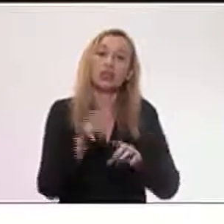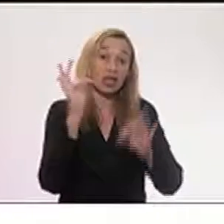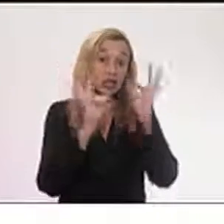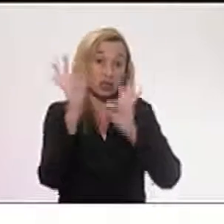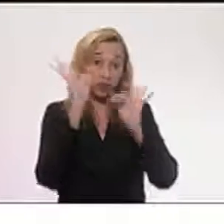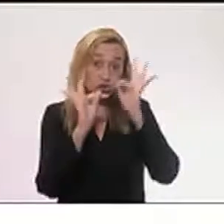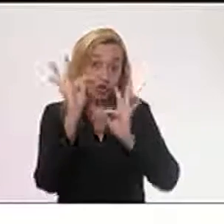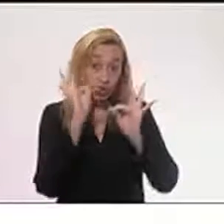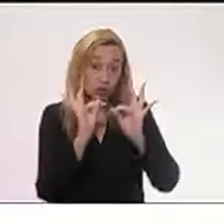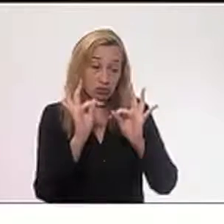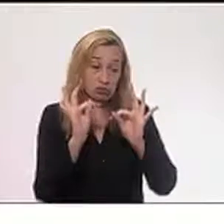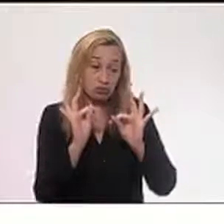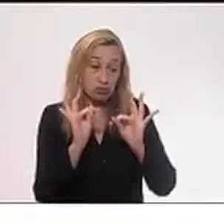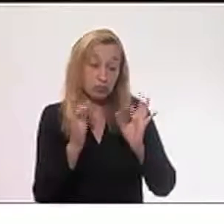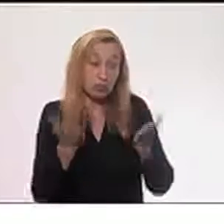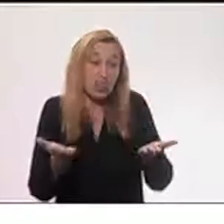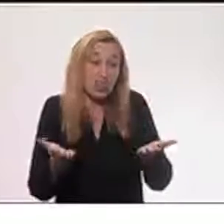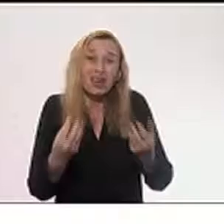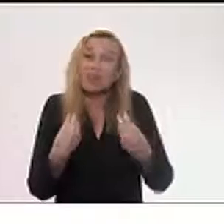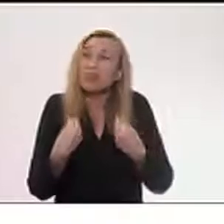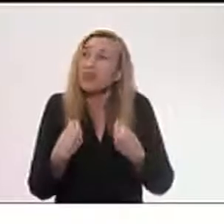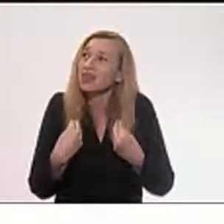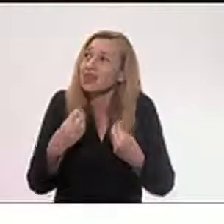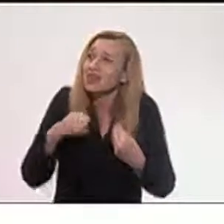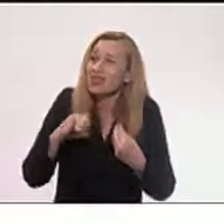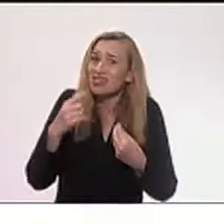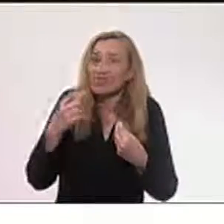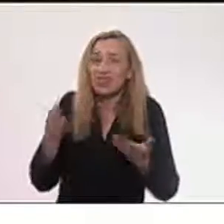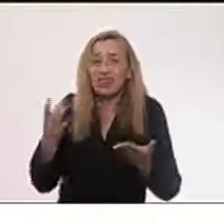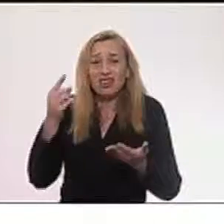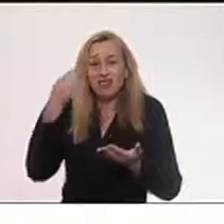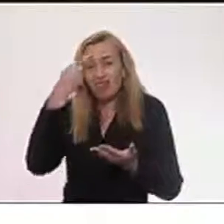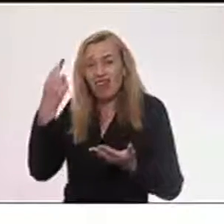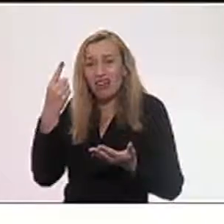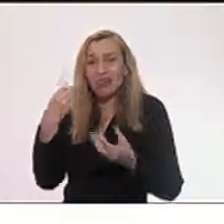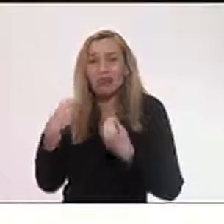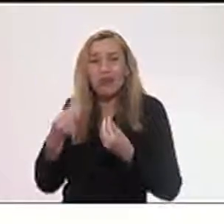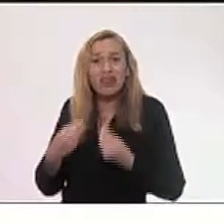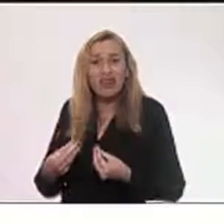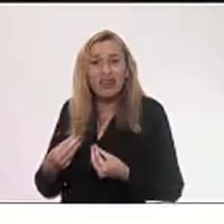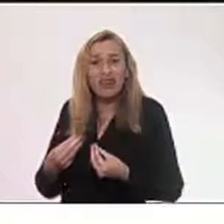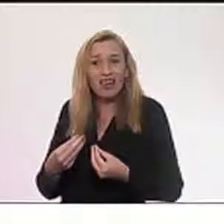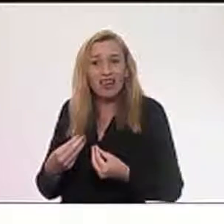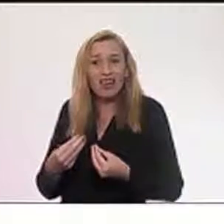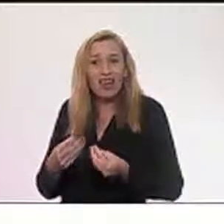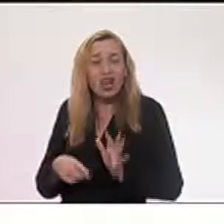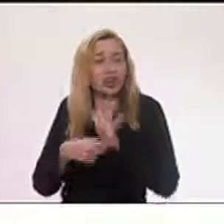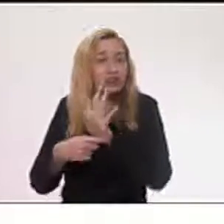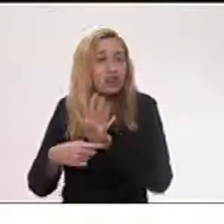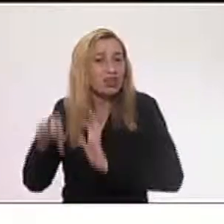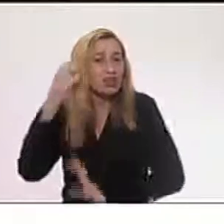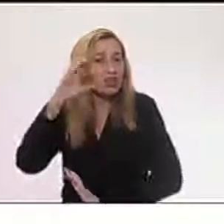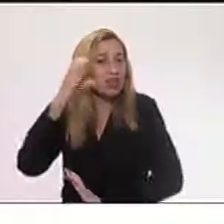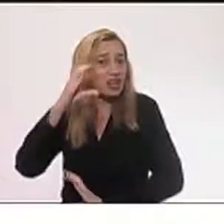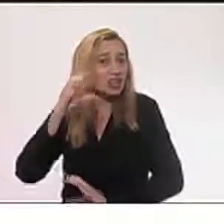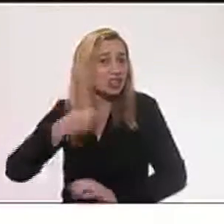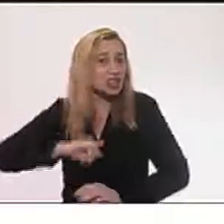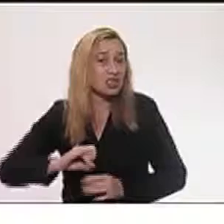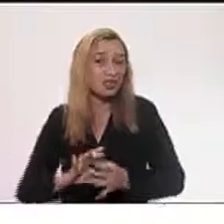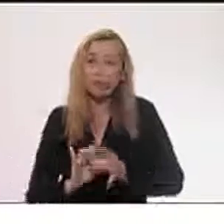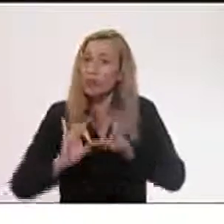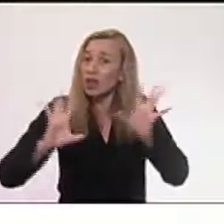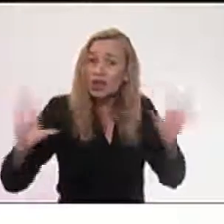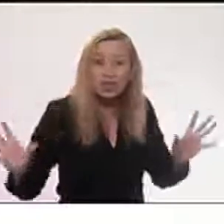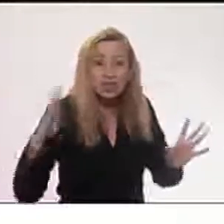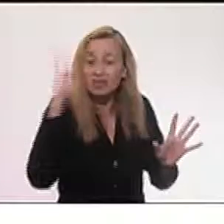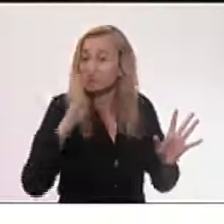investir em ciência? Para que investir em pesquisa? Para que investir em universidade? Para que investir em formação de quadros? Se o Brasil abre mão com